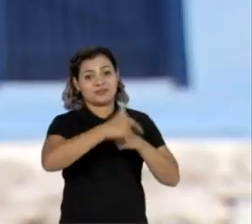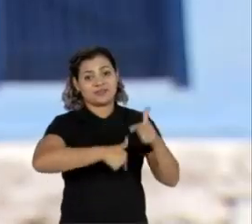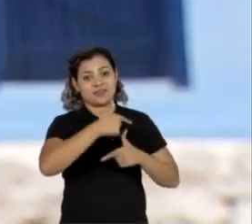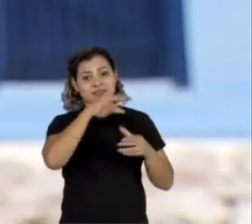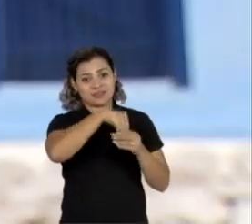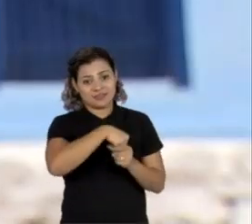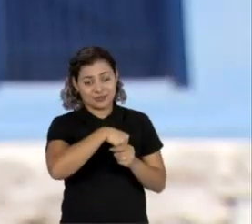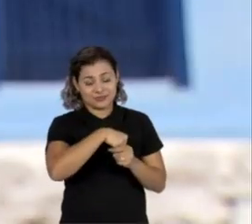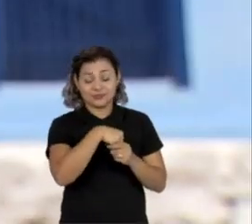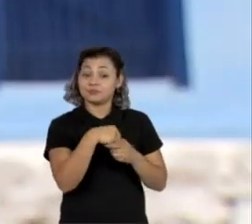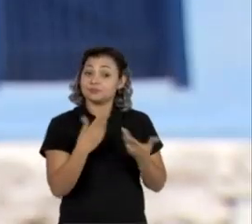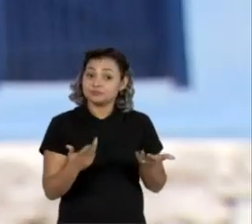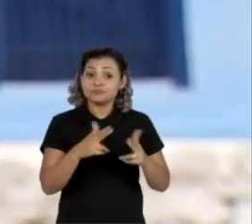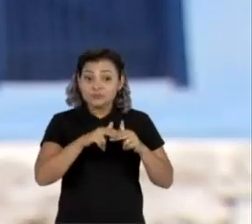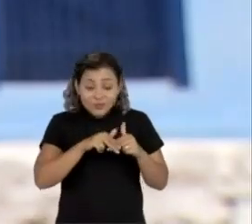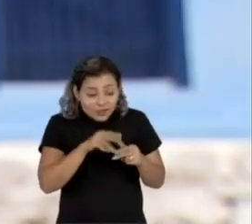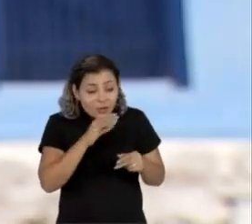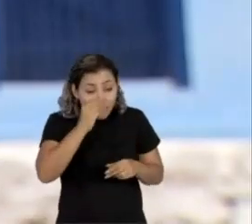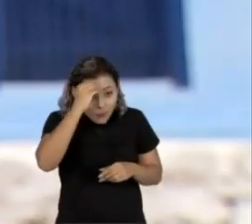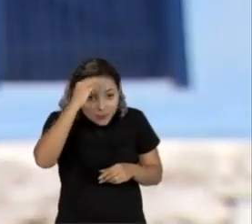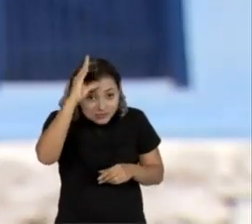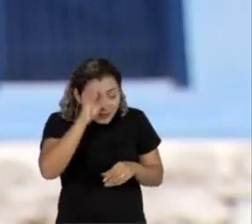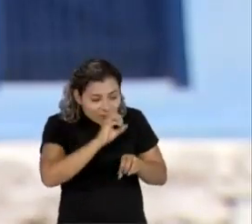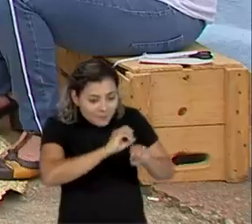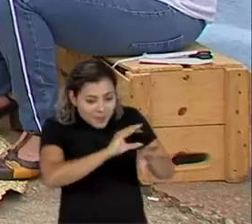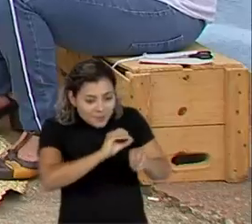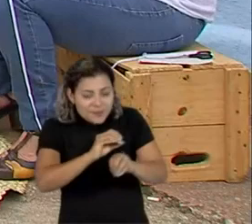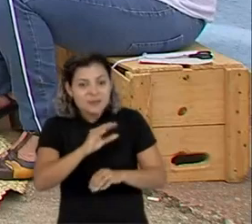também transmitem esses saberes para as crianças e